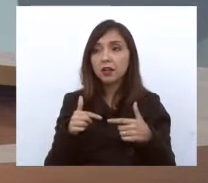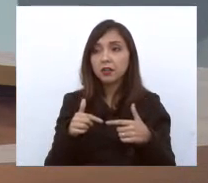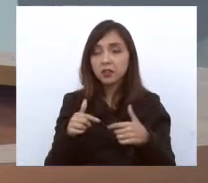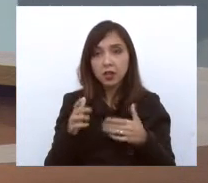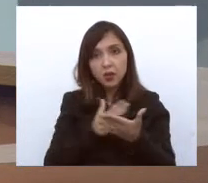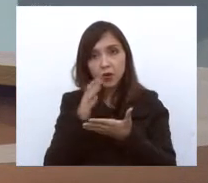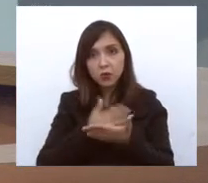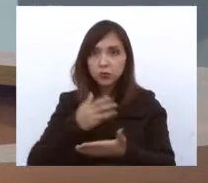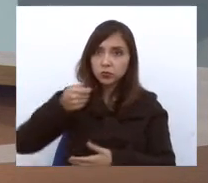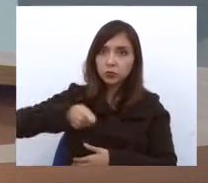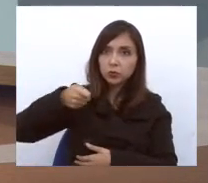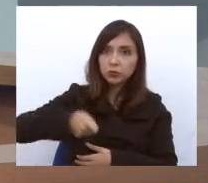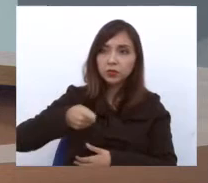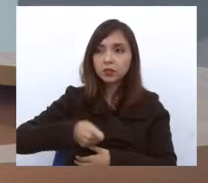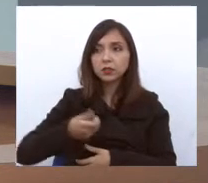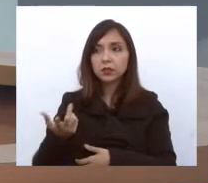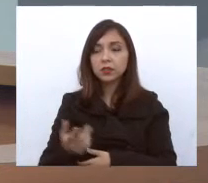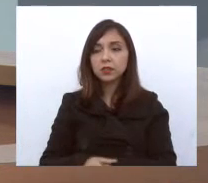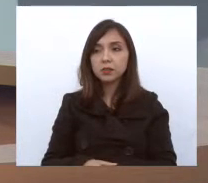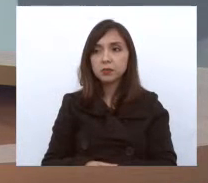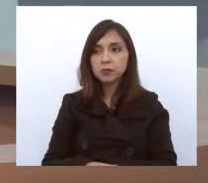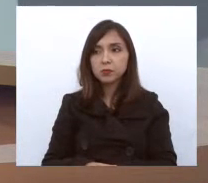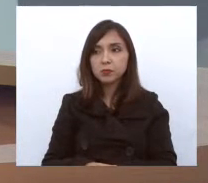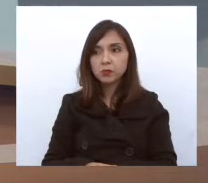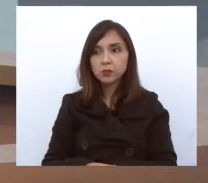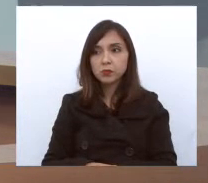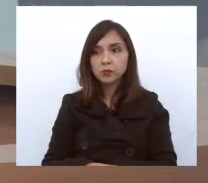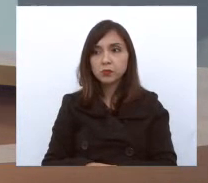as suas obrigações e